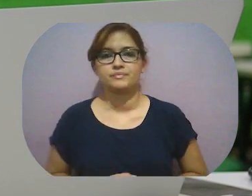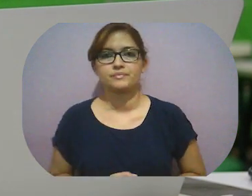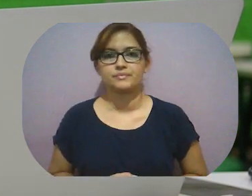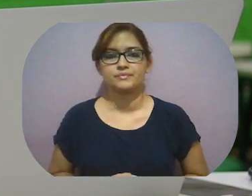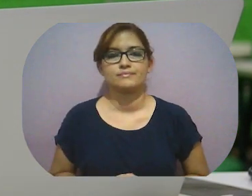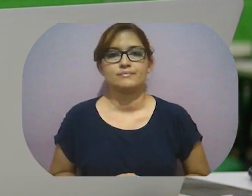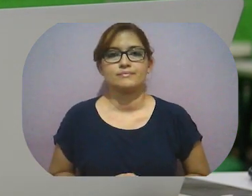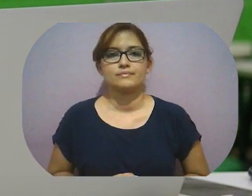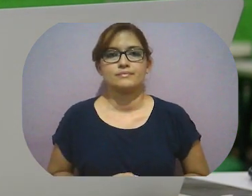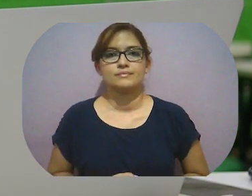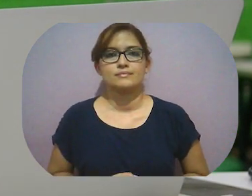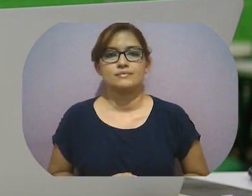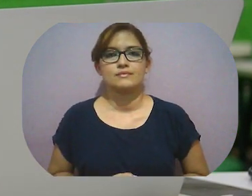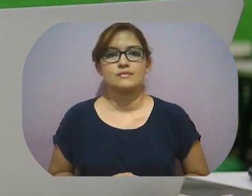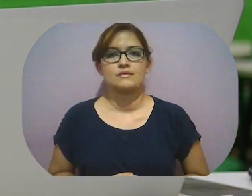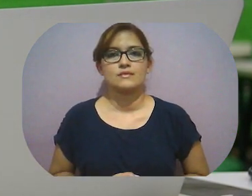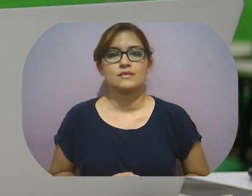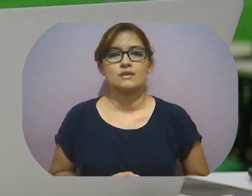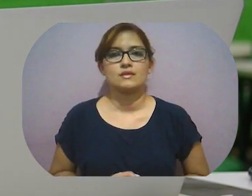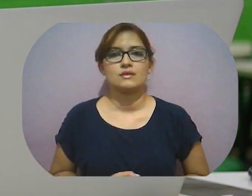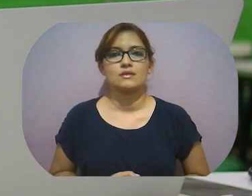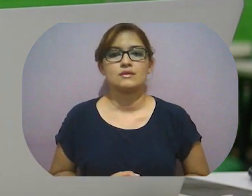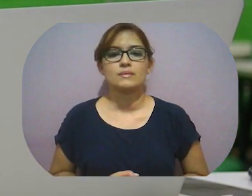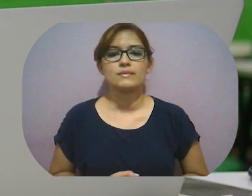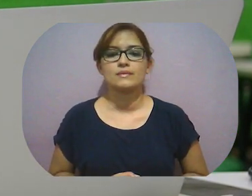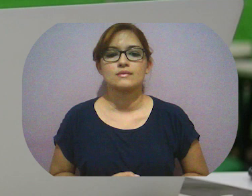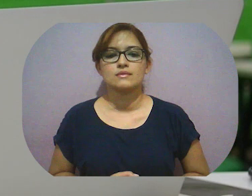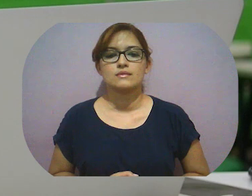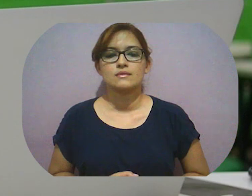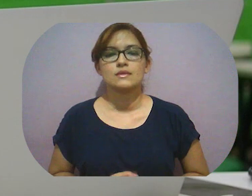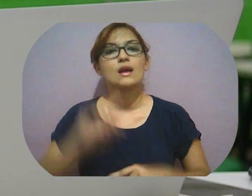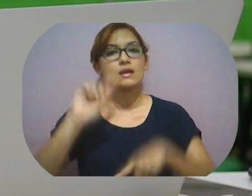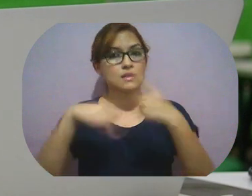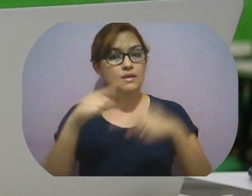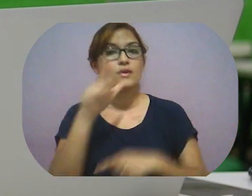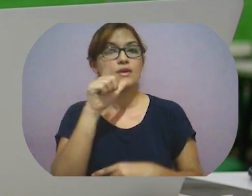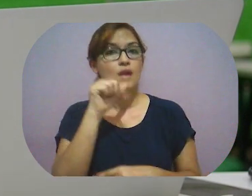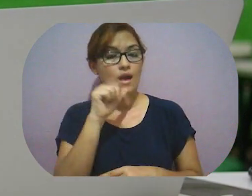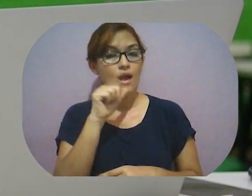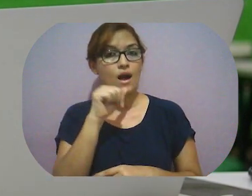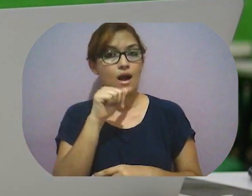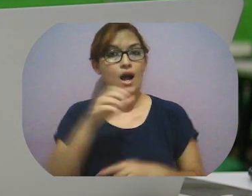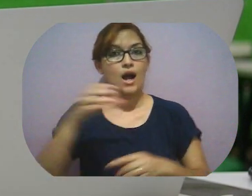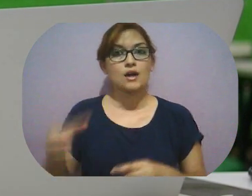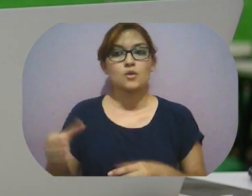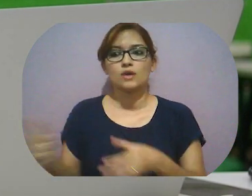2%, que varia de 2 a 2,5%. Agita um pouquinho e em seguida você